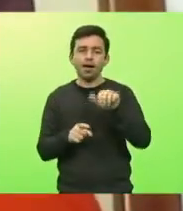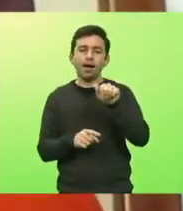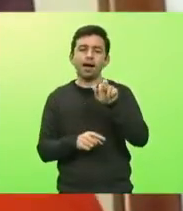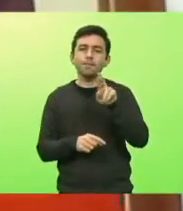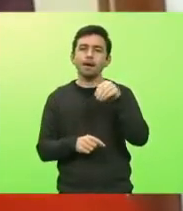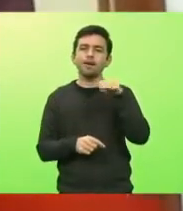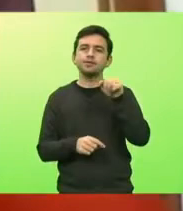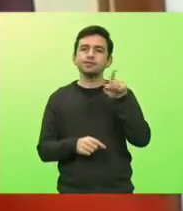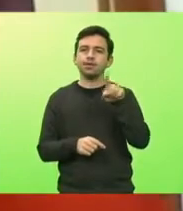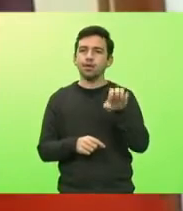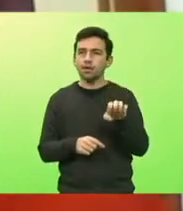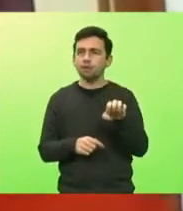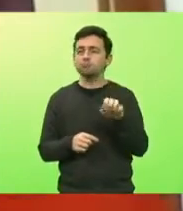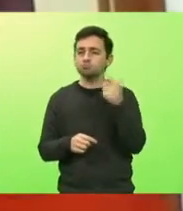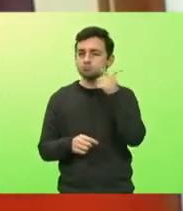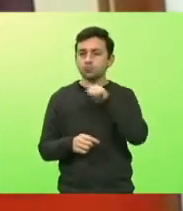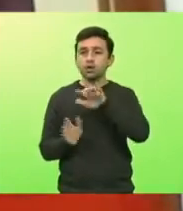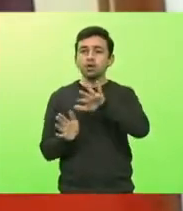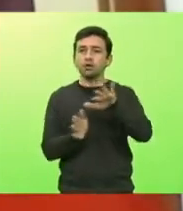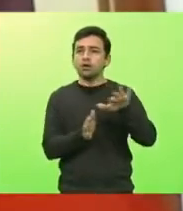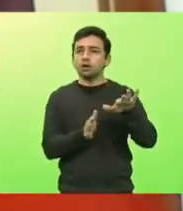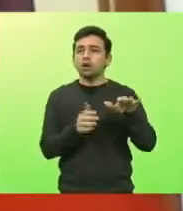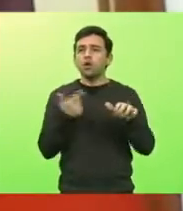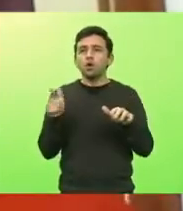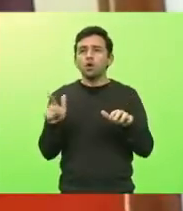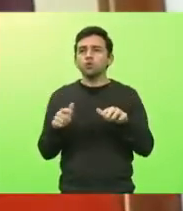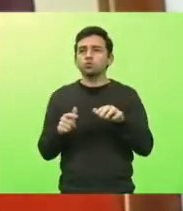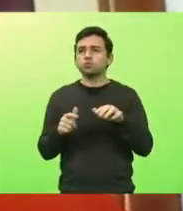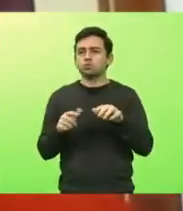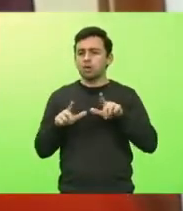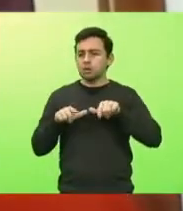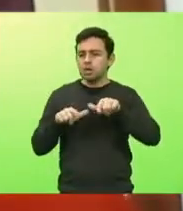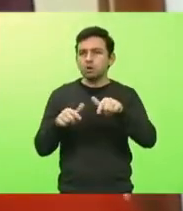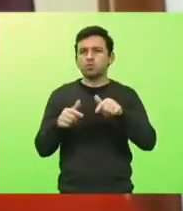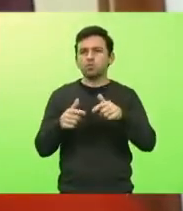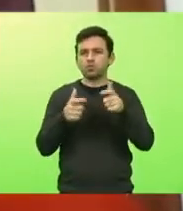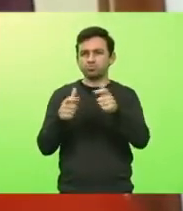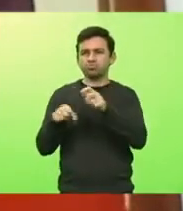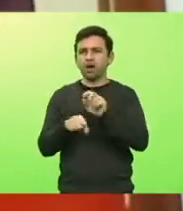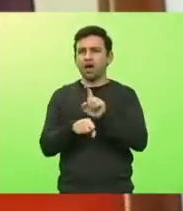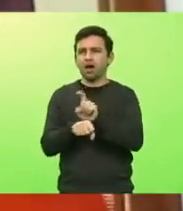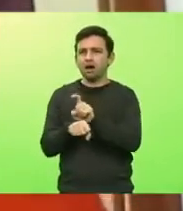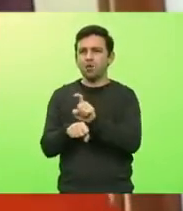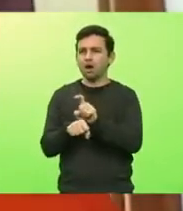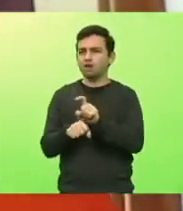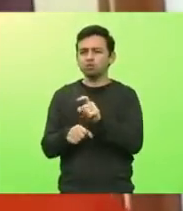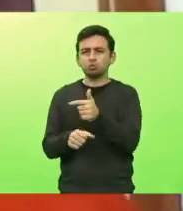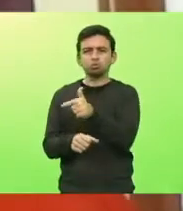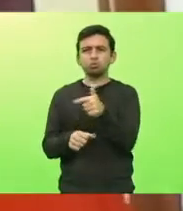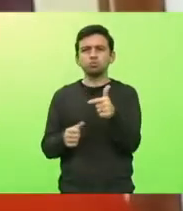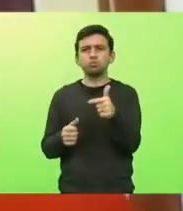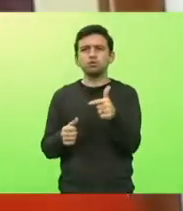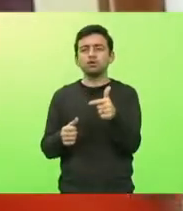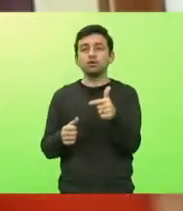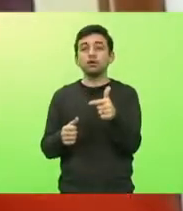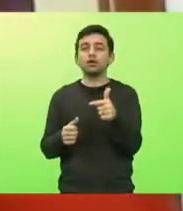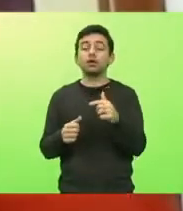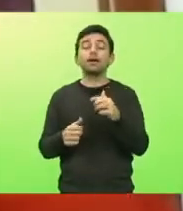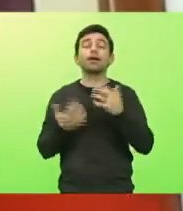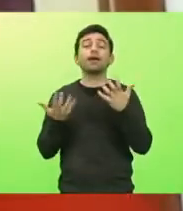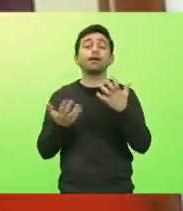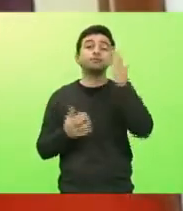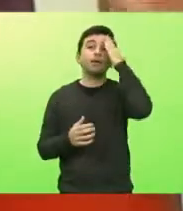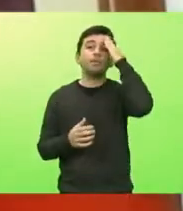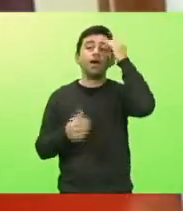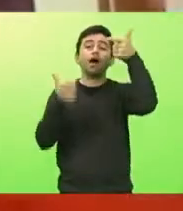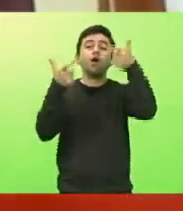Criciúma, Uruçanga, Turvo e Araranguá, niente, tá? Queremos saber quantos leitos